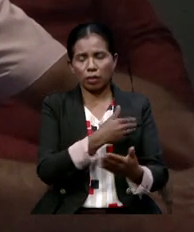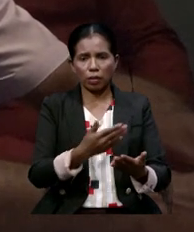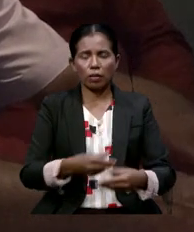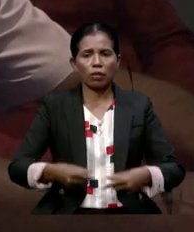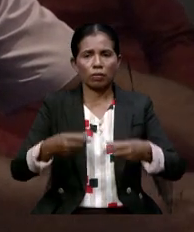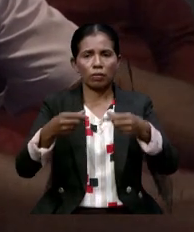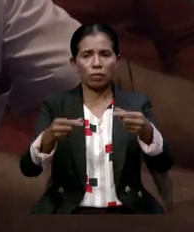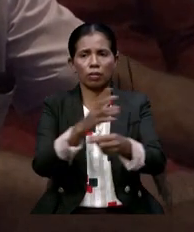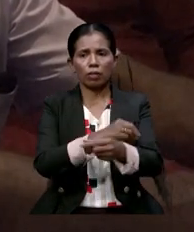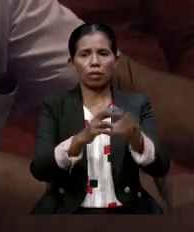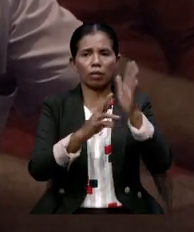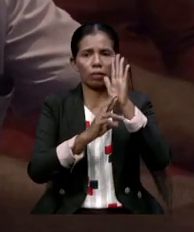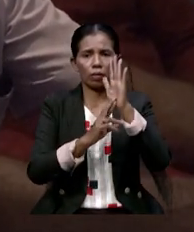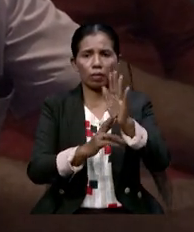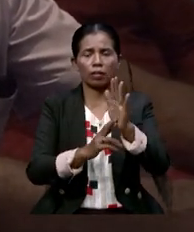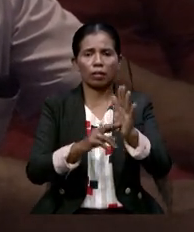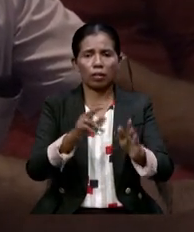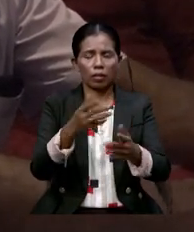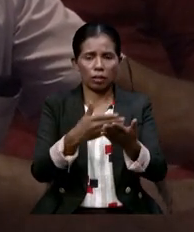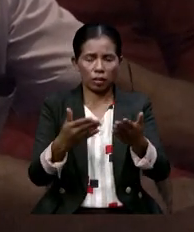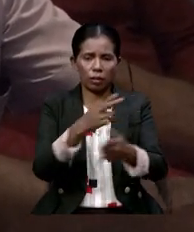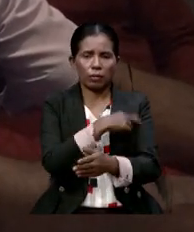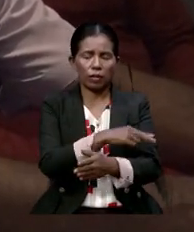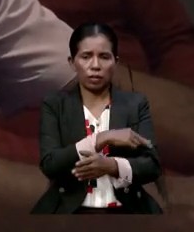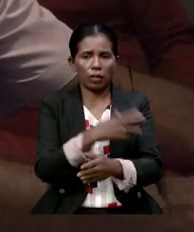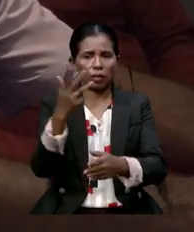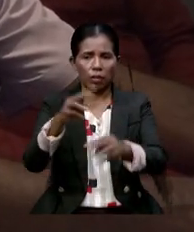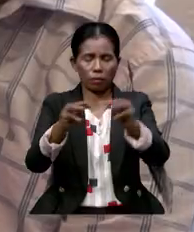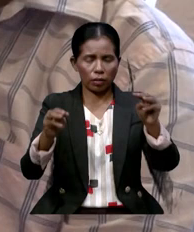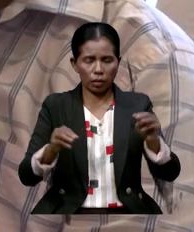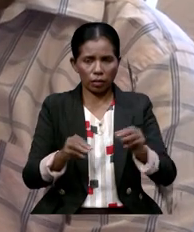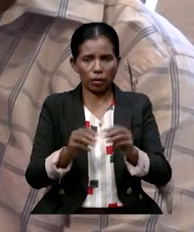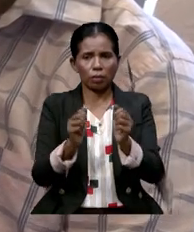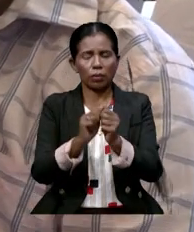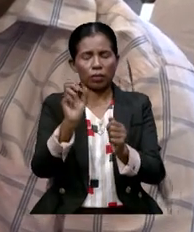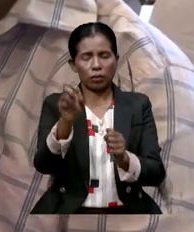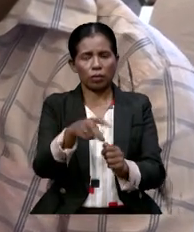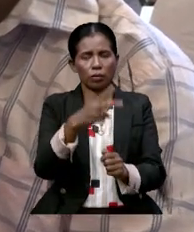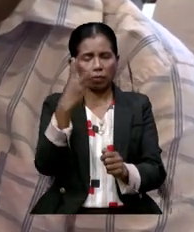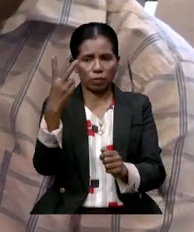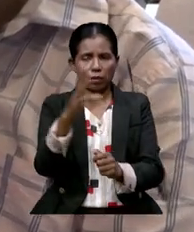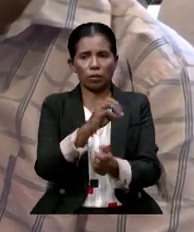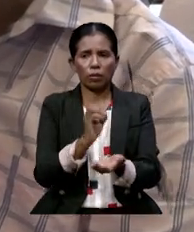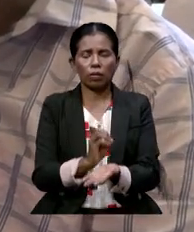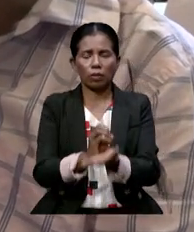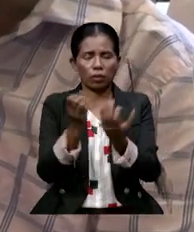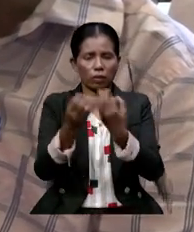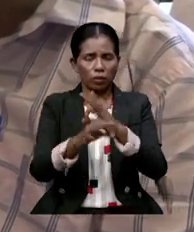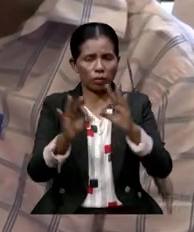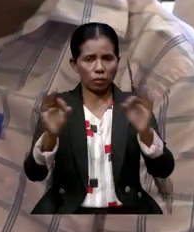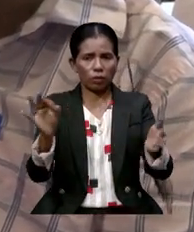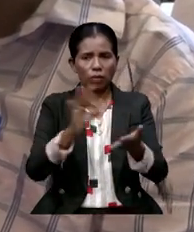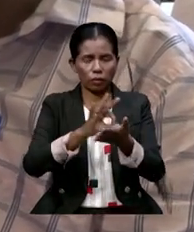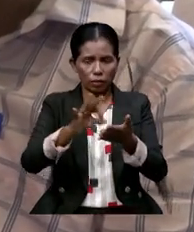distribuita. Ha foi representante care fasilidade saúde e a município Sanulo Racing Rua no Raioa remata formação